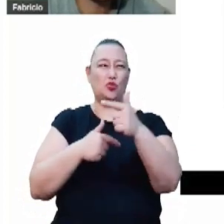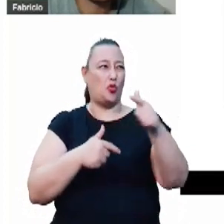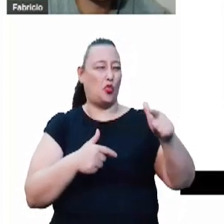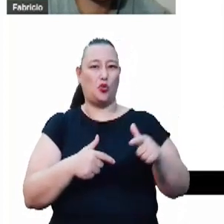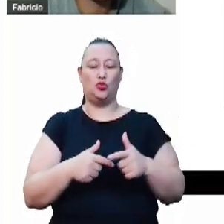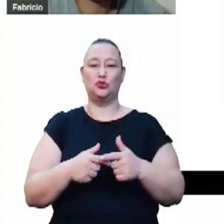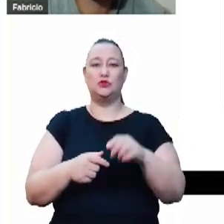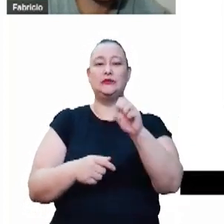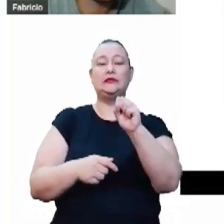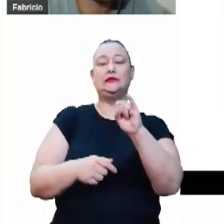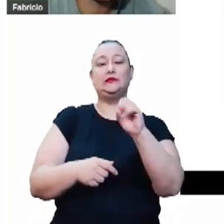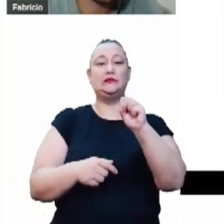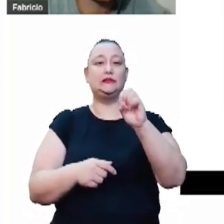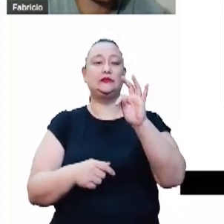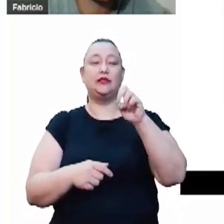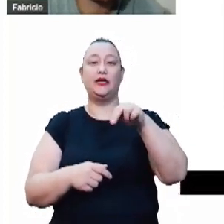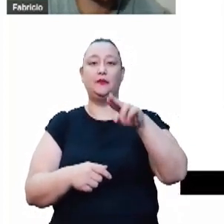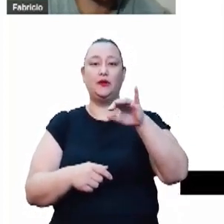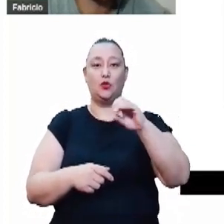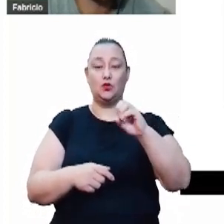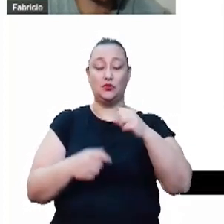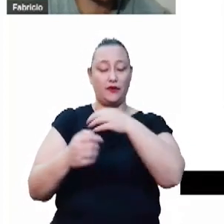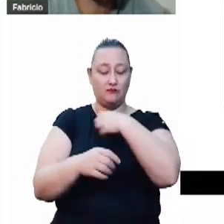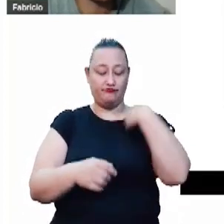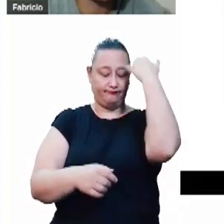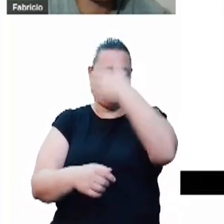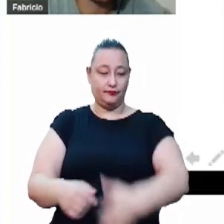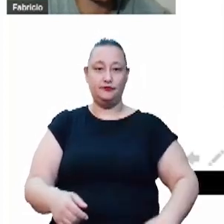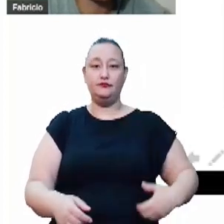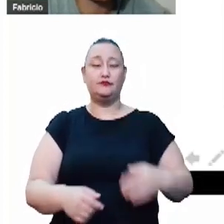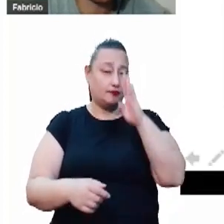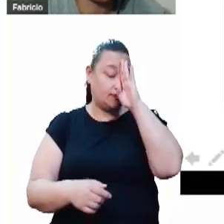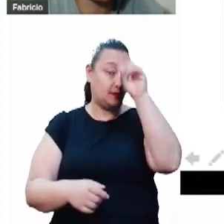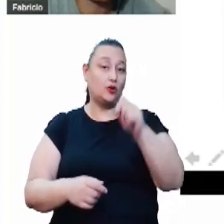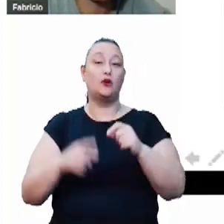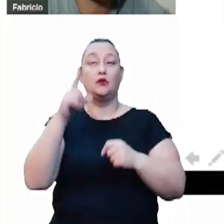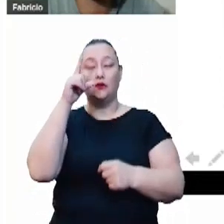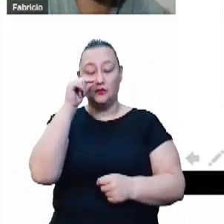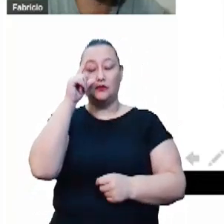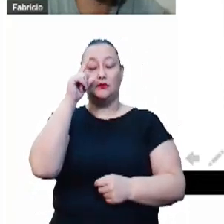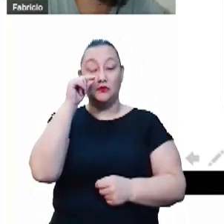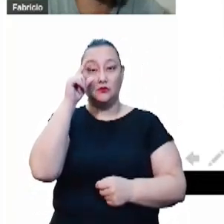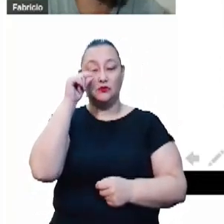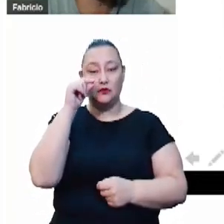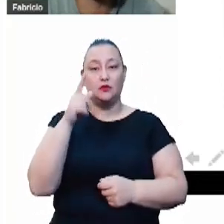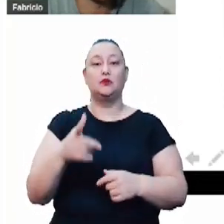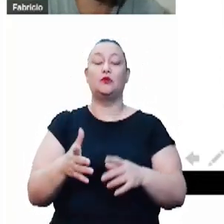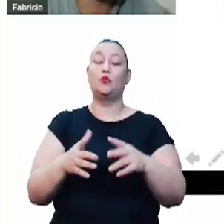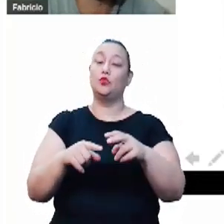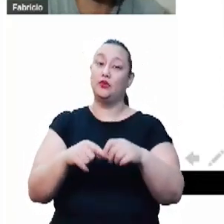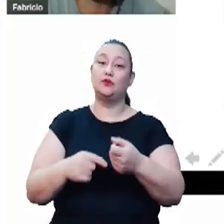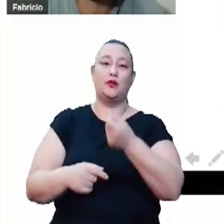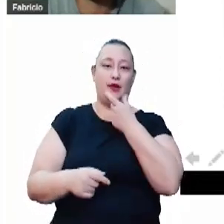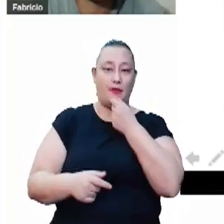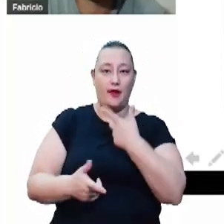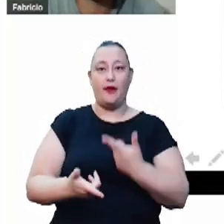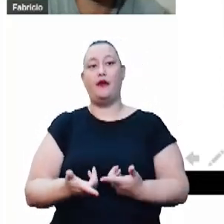de sistêmico, que é o quê? Aquele que vai para o corpo todo. E quais são os principais? É sonolência. Então, alguns medicamentos orais,